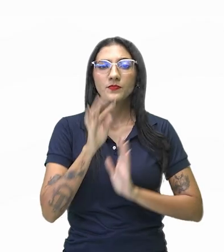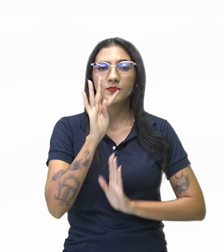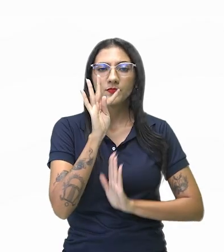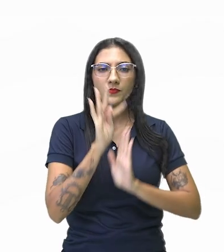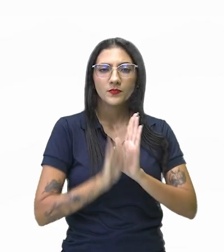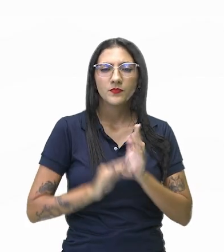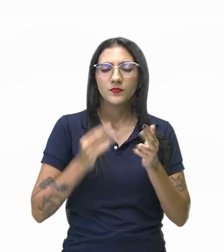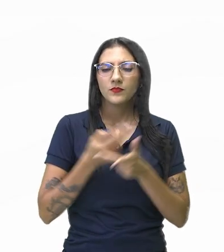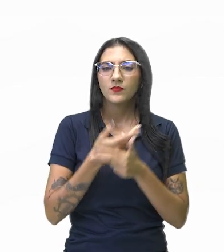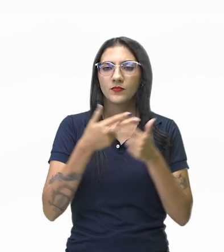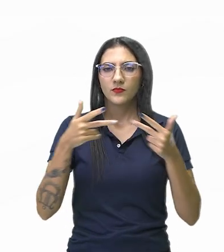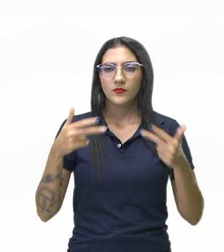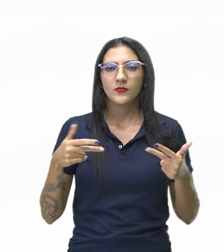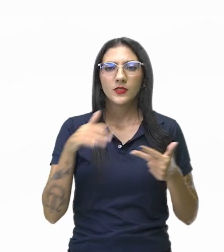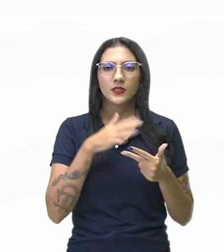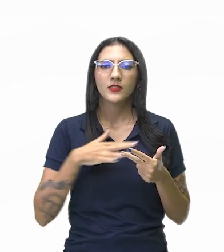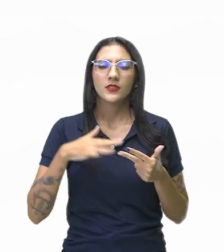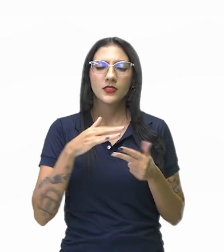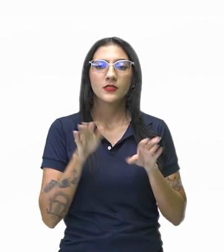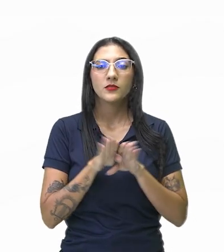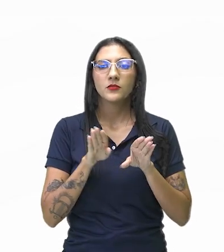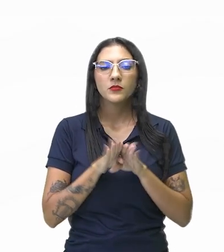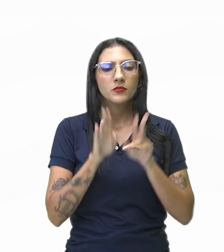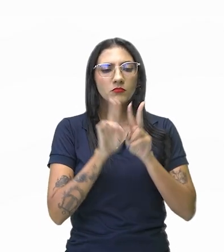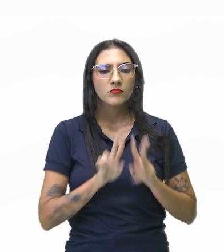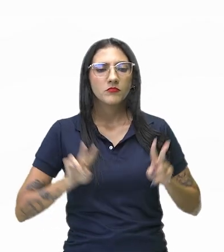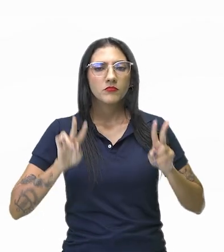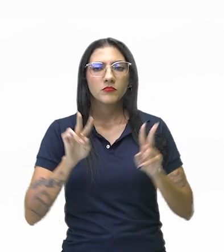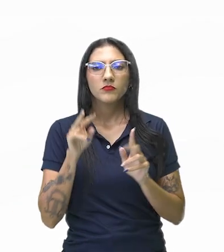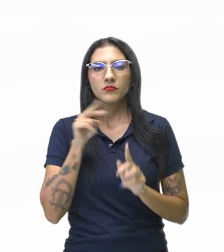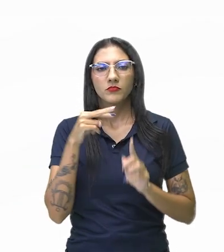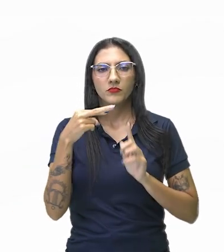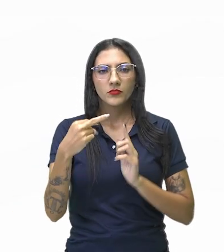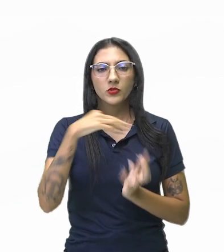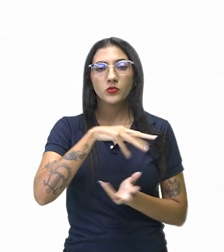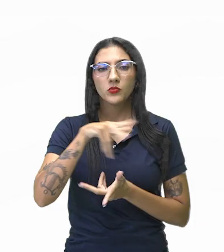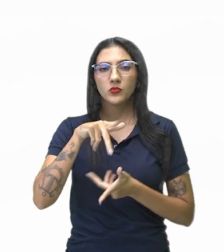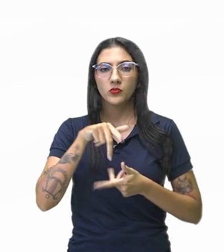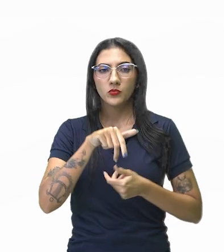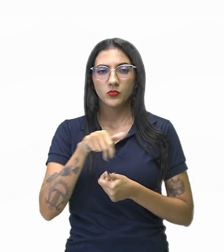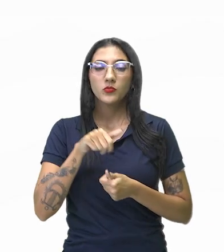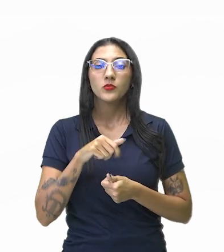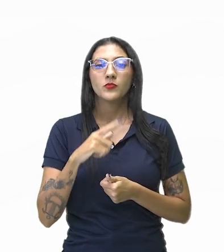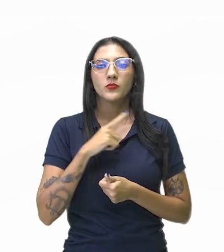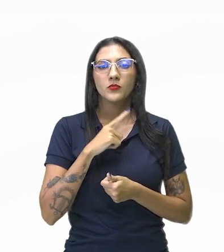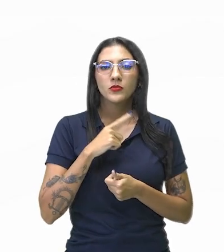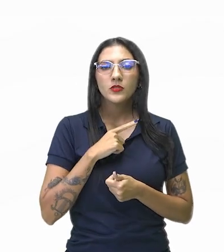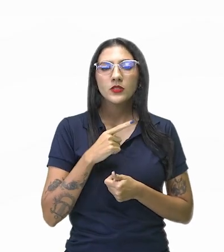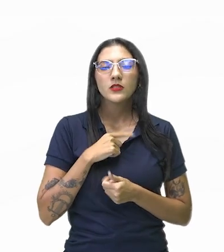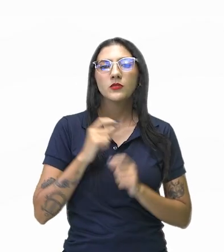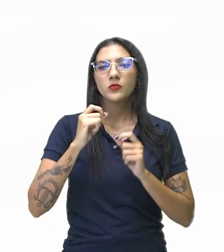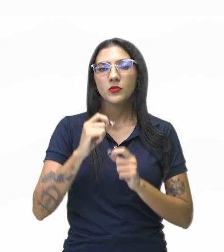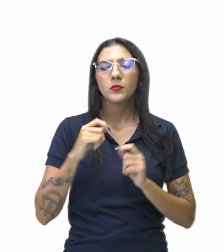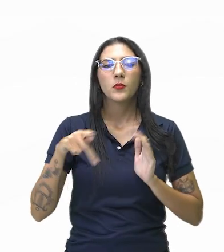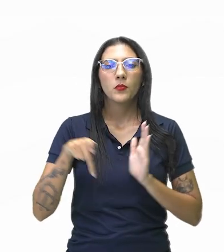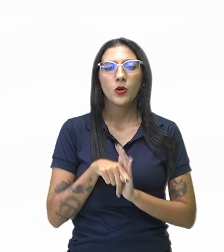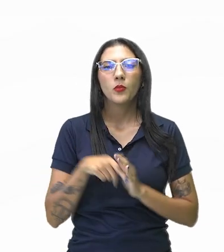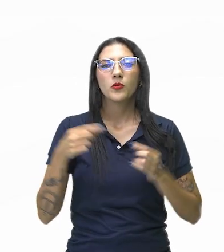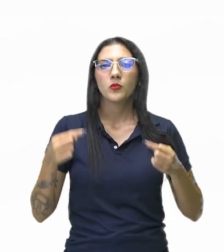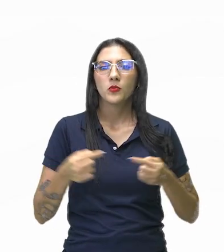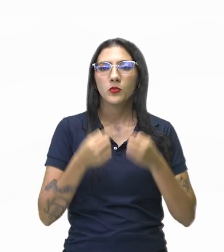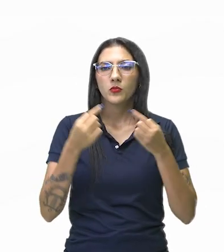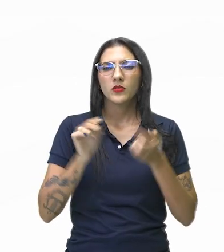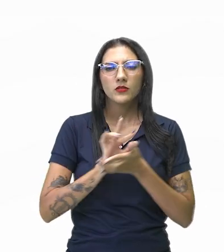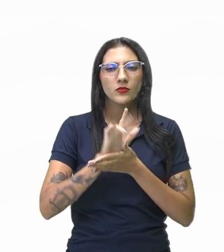de textos das diversas manifestações e visões do mundo presentes nos discursos